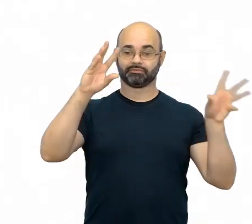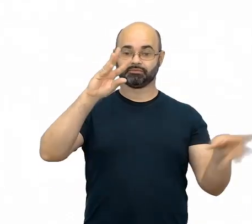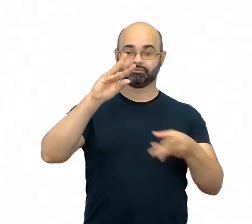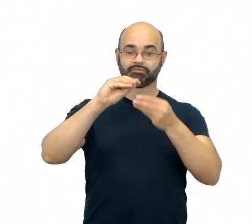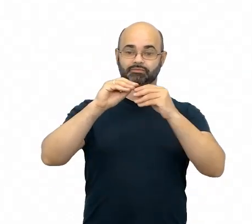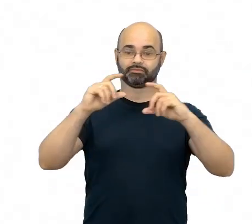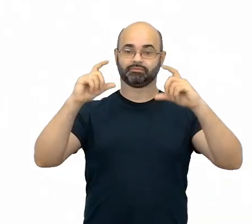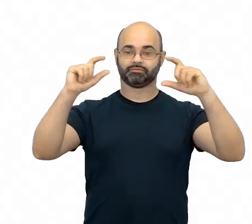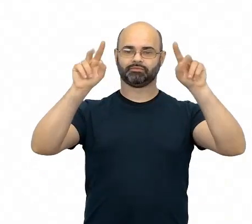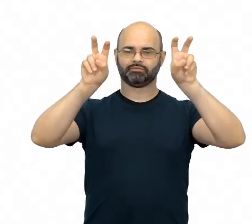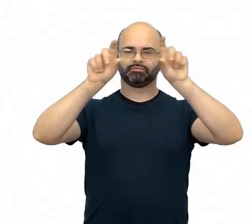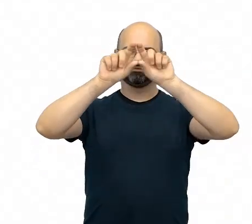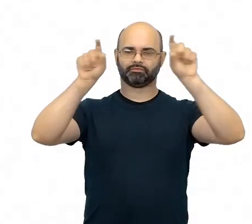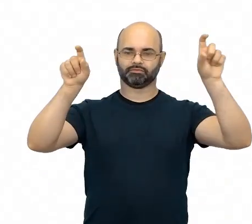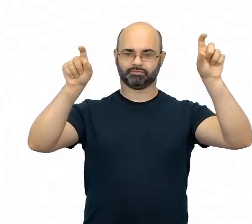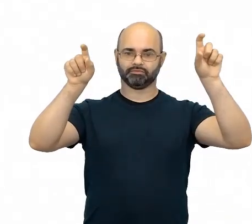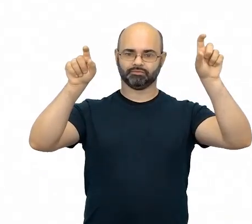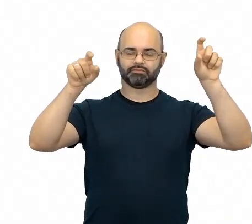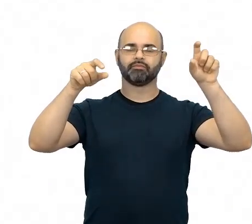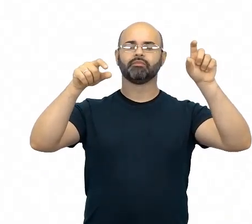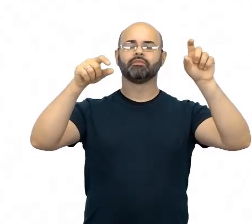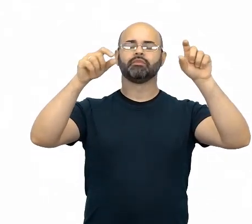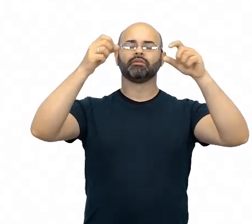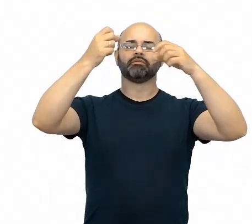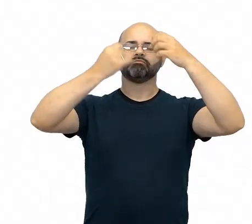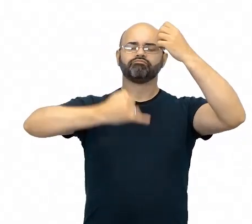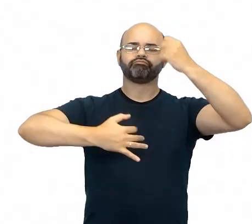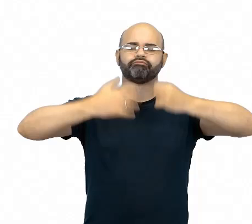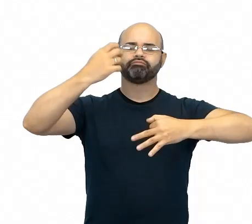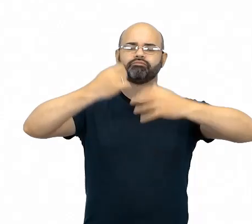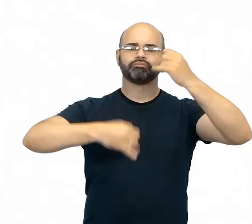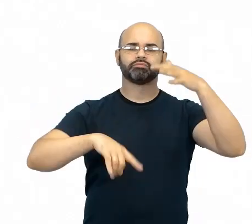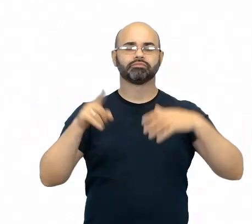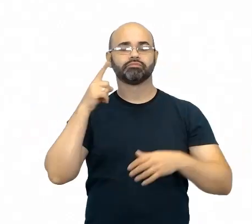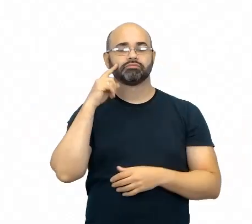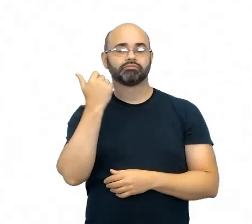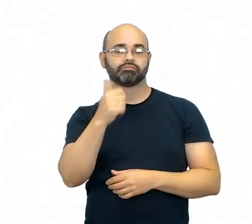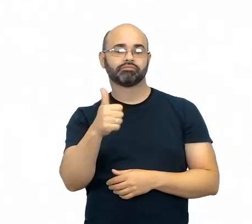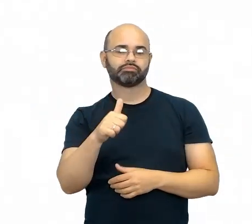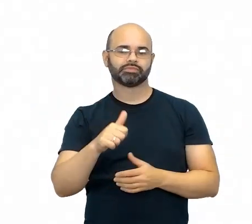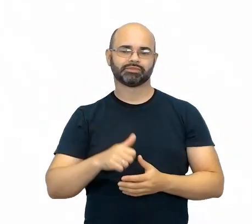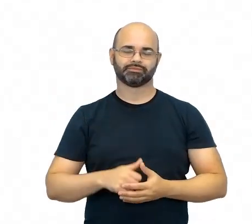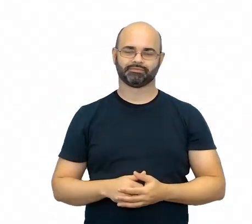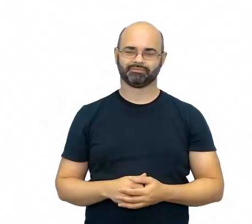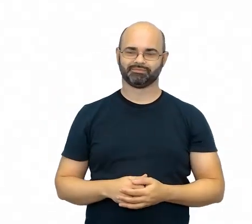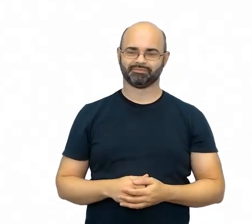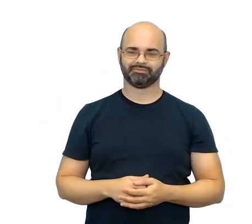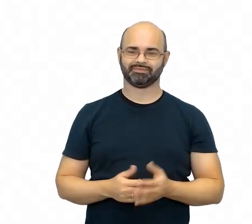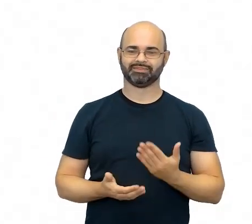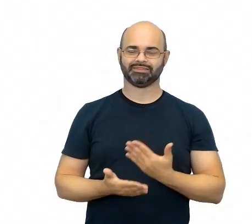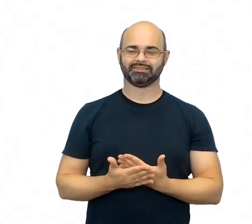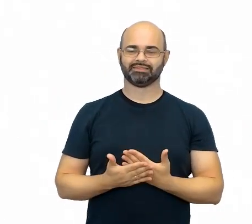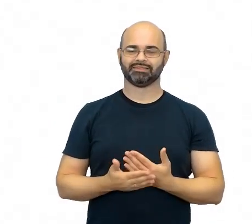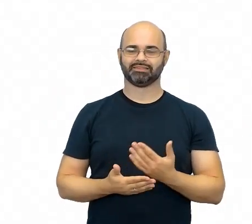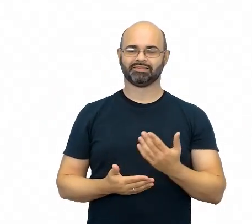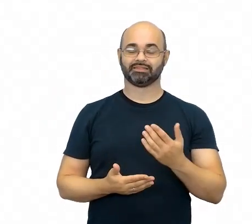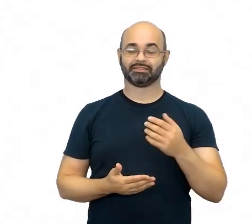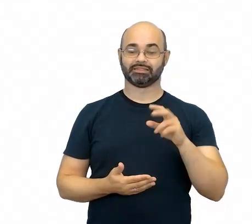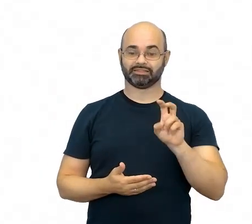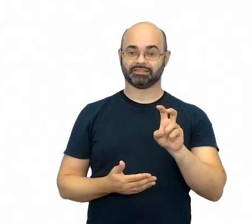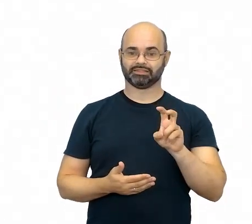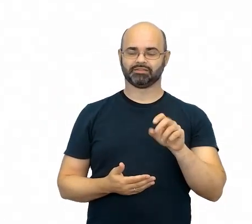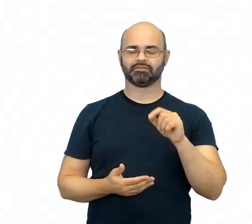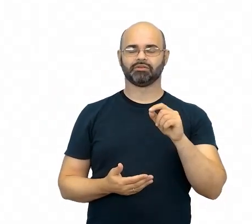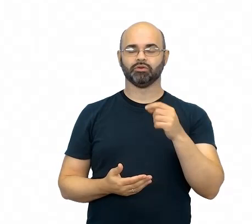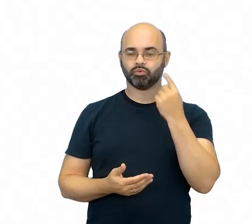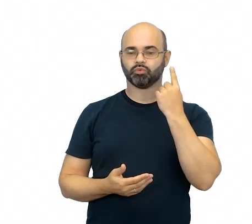Então, nós temos aqui 4 atividades nesta aula 5. A1, ler 3 comentários sobre